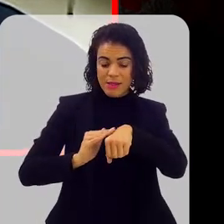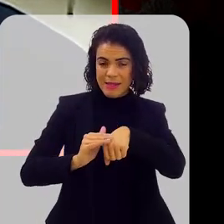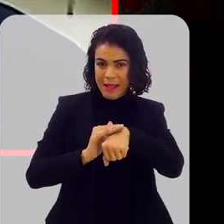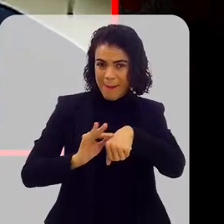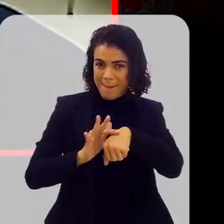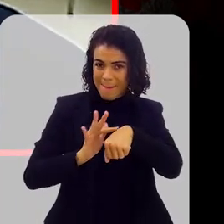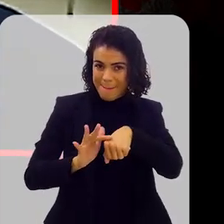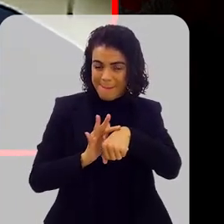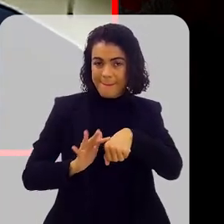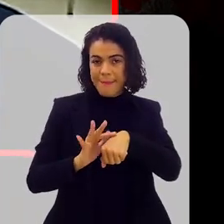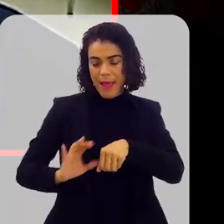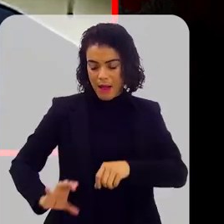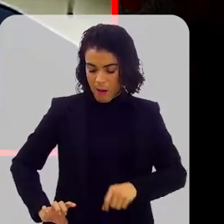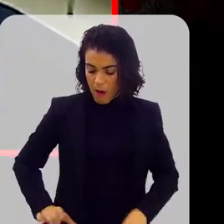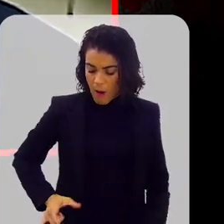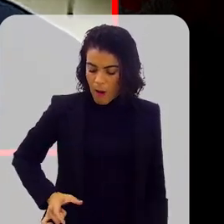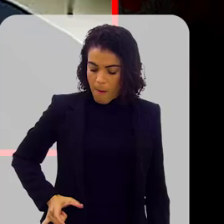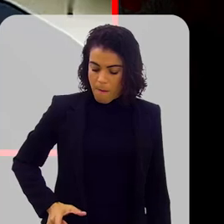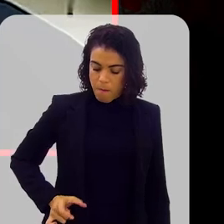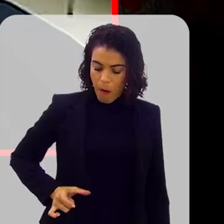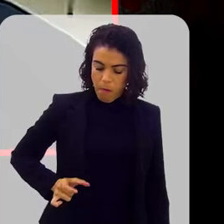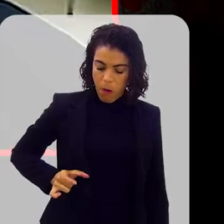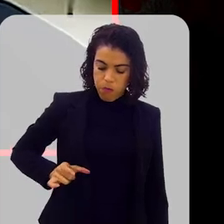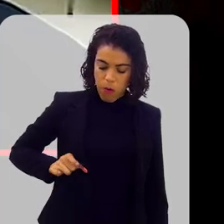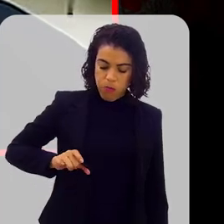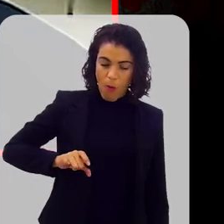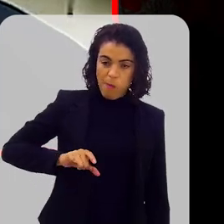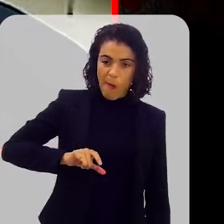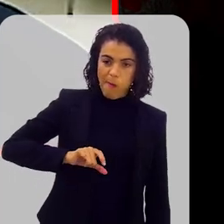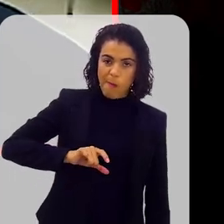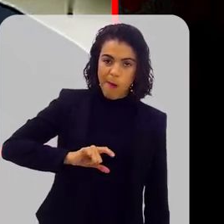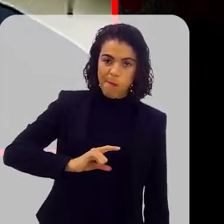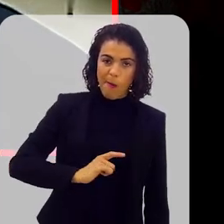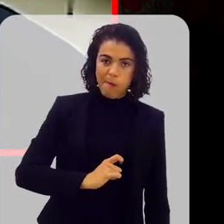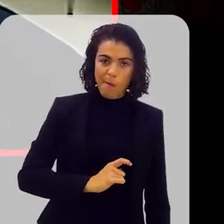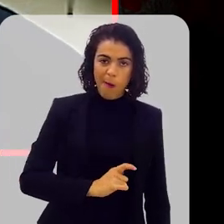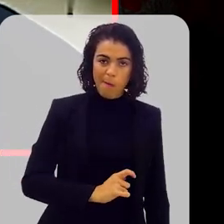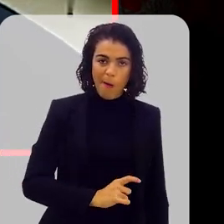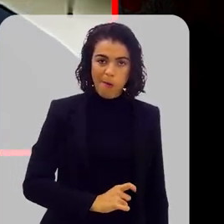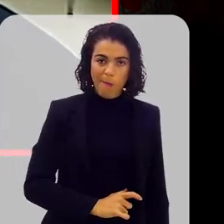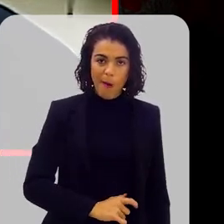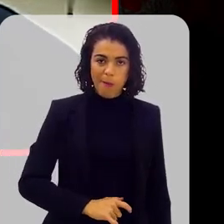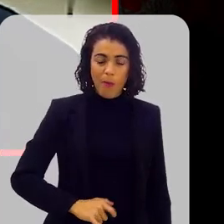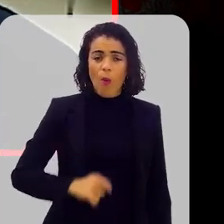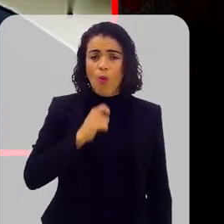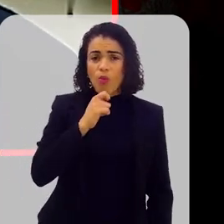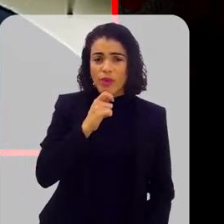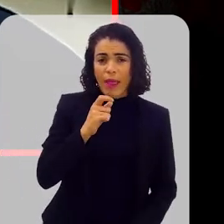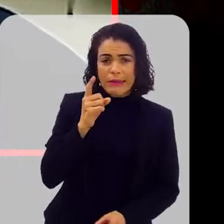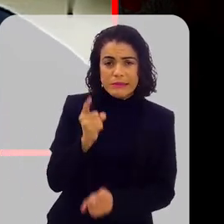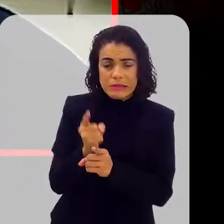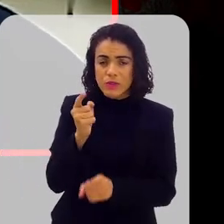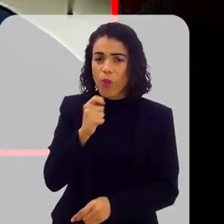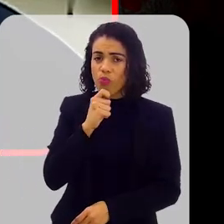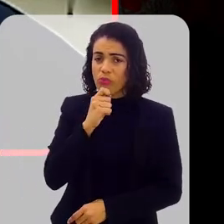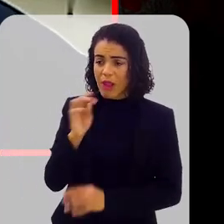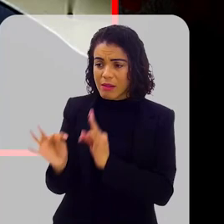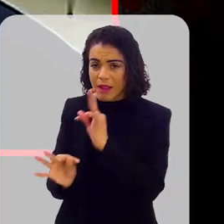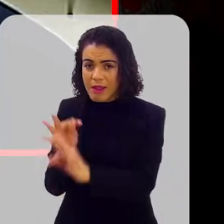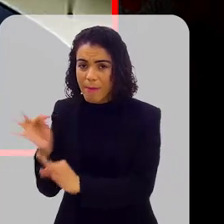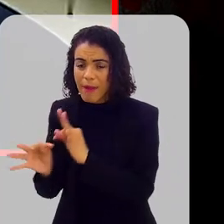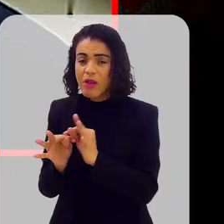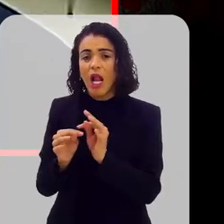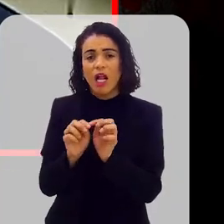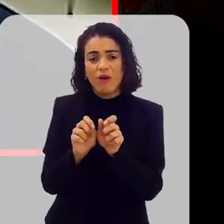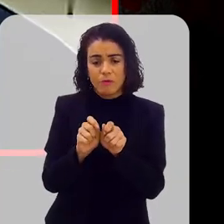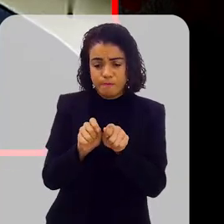começa na mucosa do intestino grosso, dali ela vai crescer, né? À medida que esse paciente não tem um diagnóstico, não se trata, ela